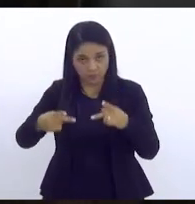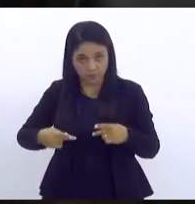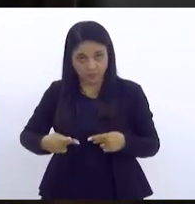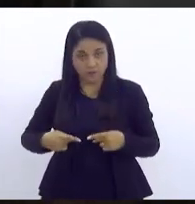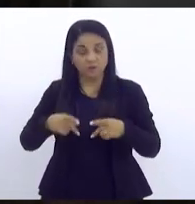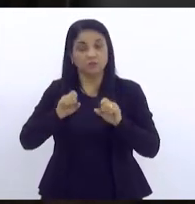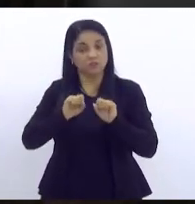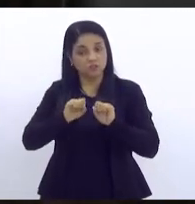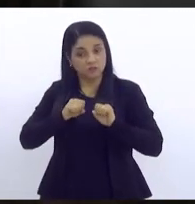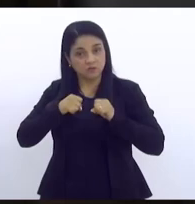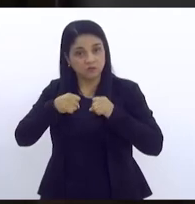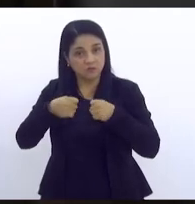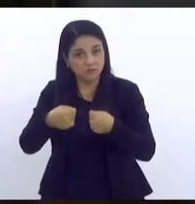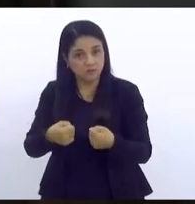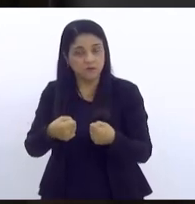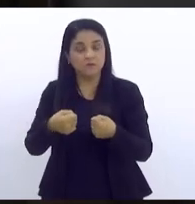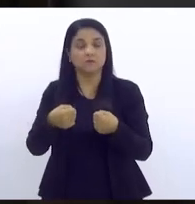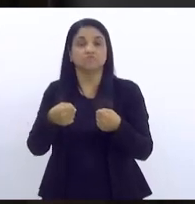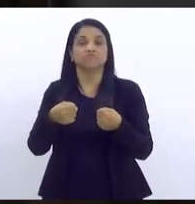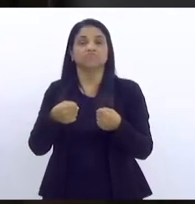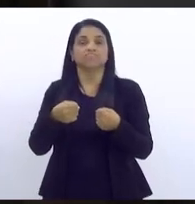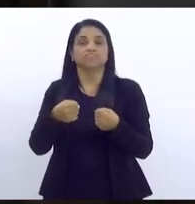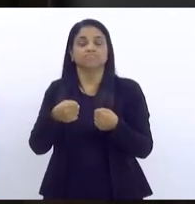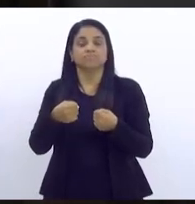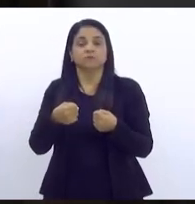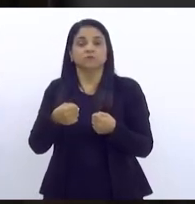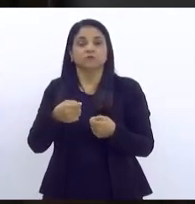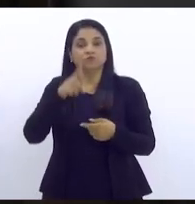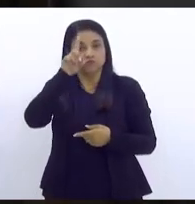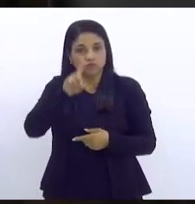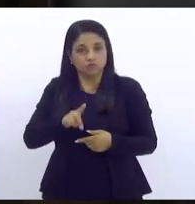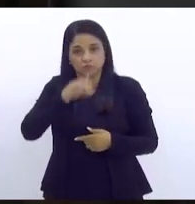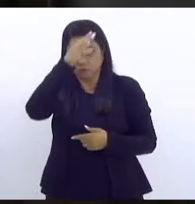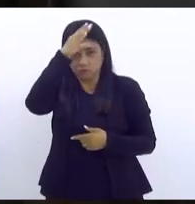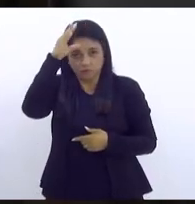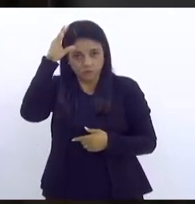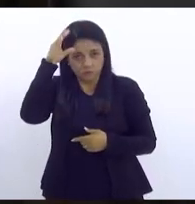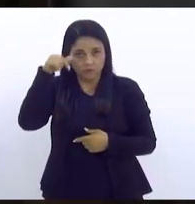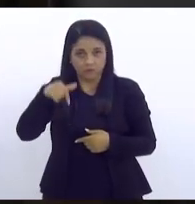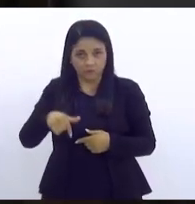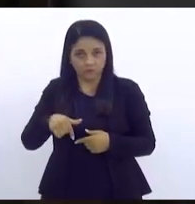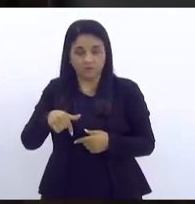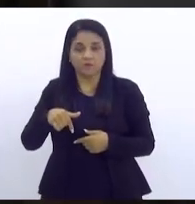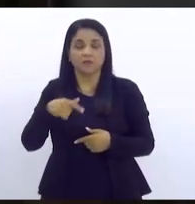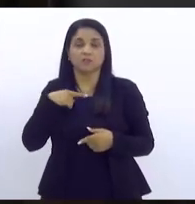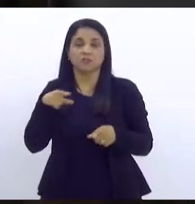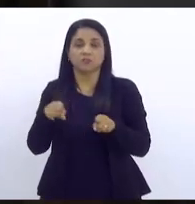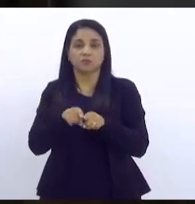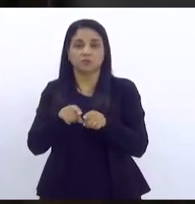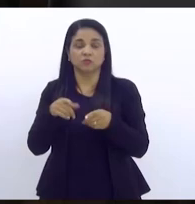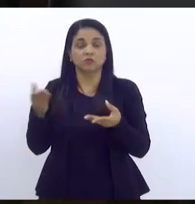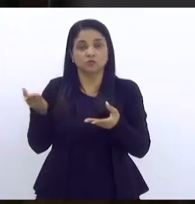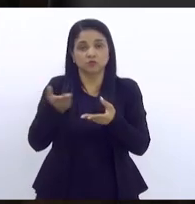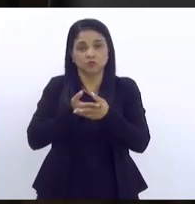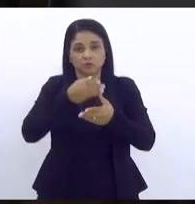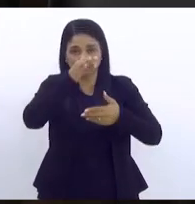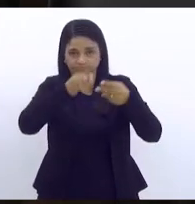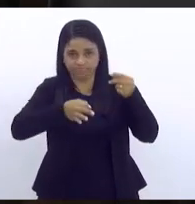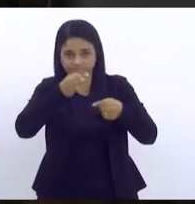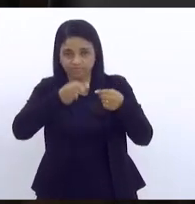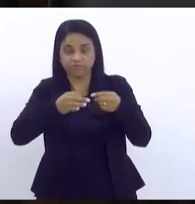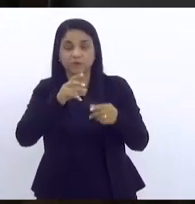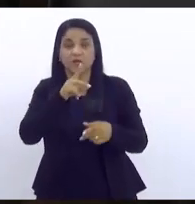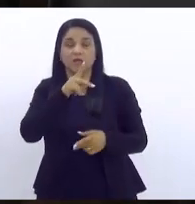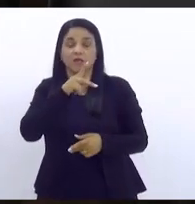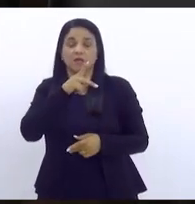Defesa do direito do consumidora aqui da casa eh entrou como amicus Curi da judicialização que a defensoria